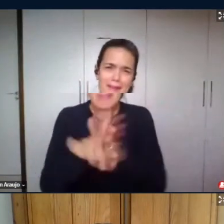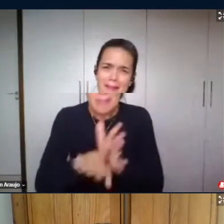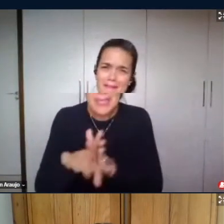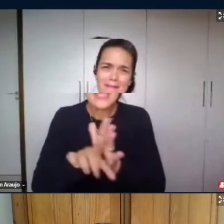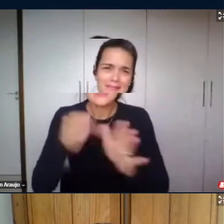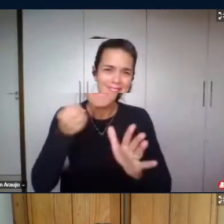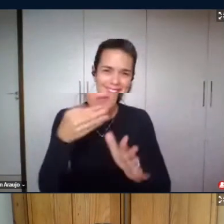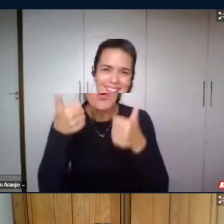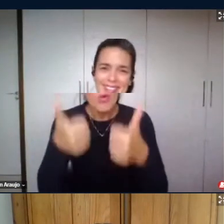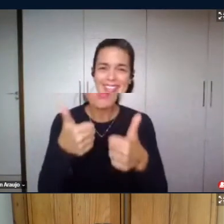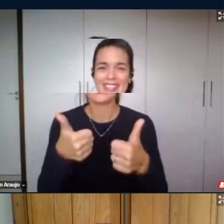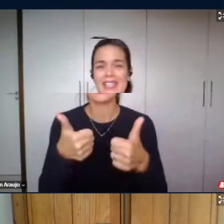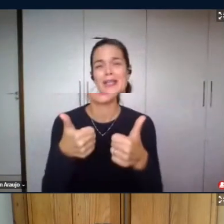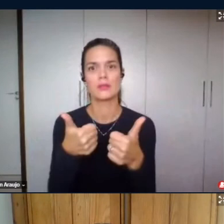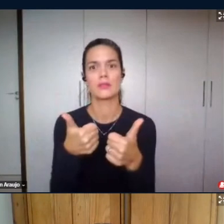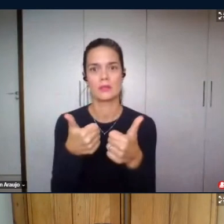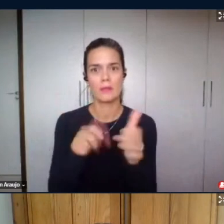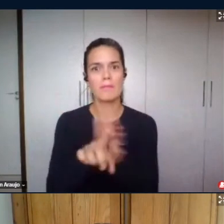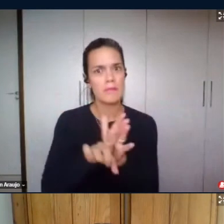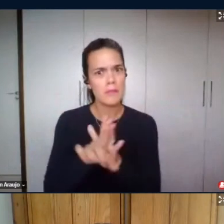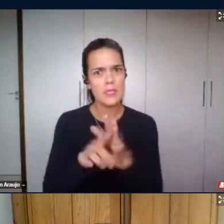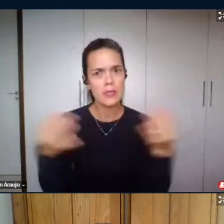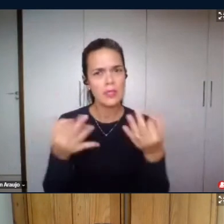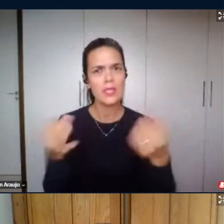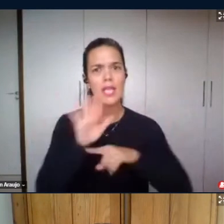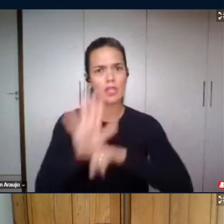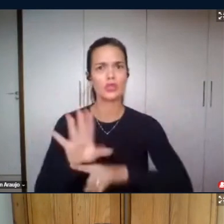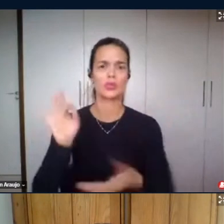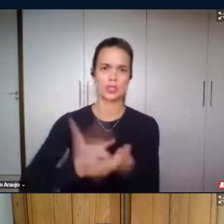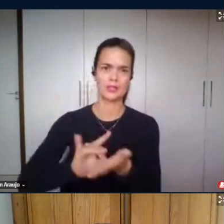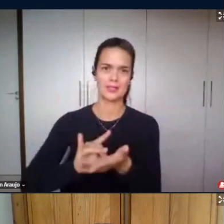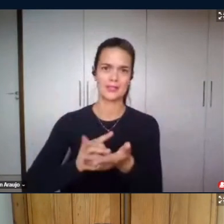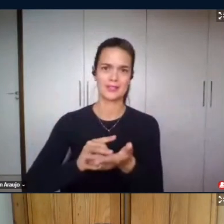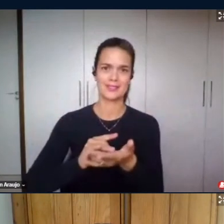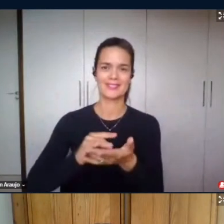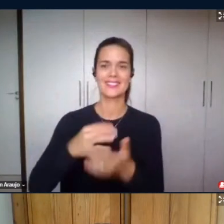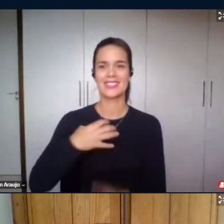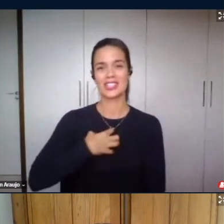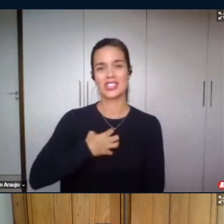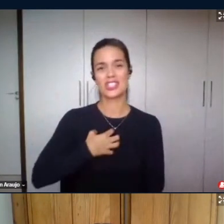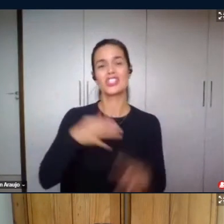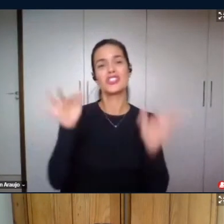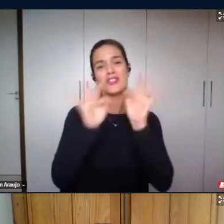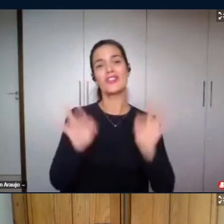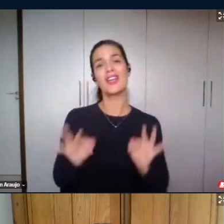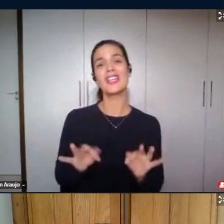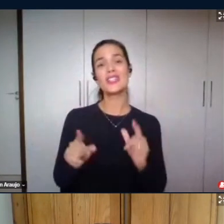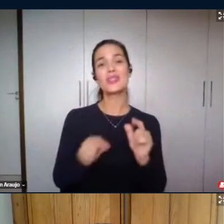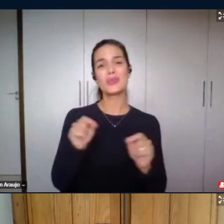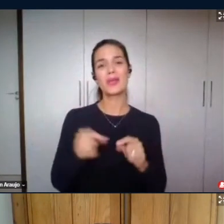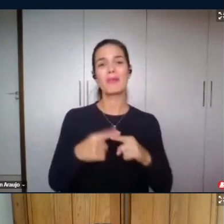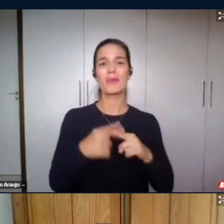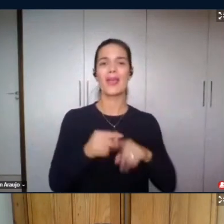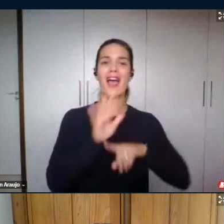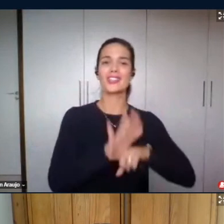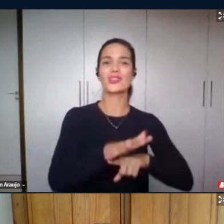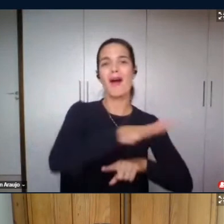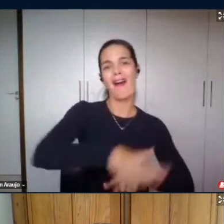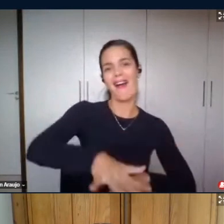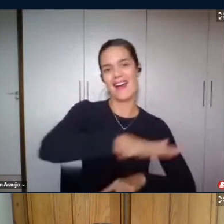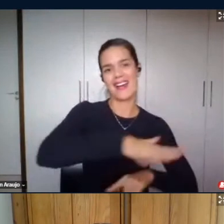Né? Então, fiquei muito feliz pela área, né? Que é um ganho muito grande para a